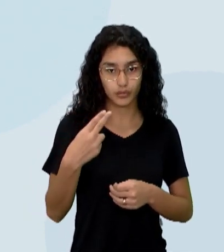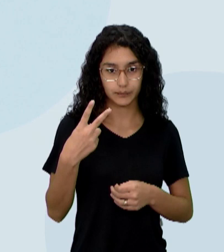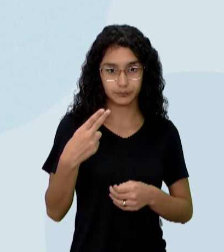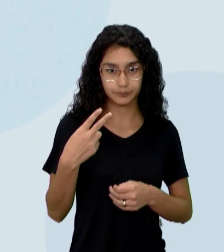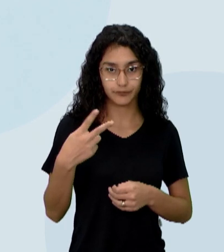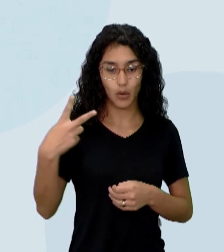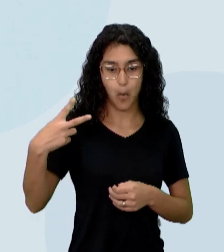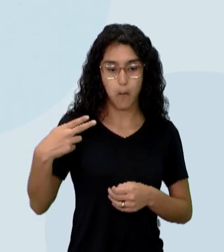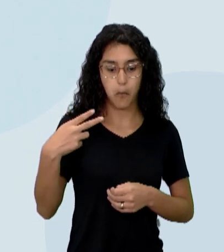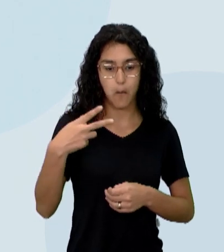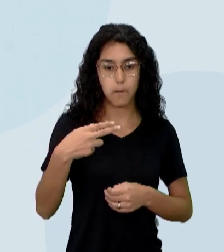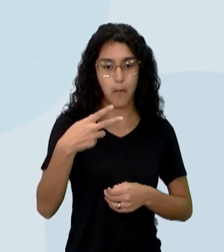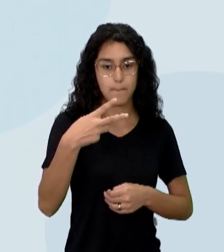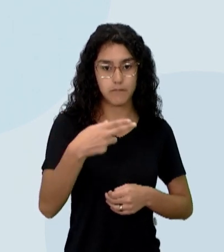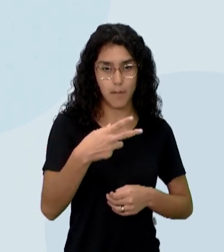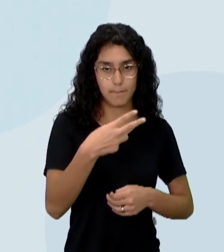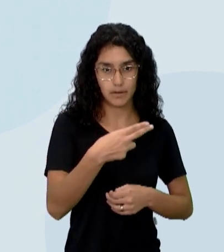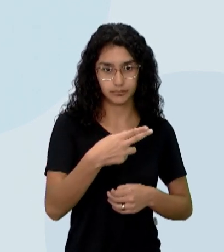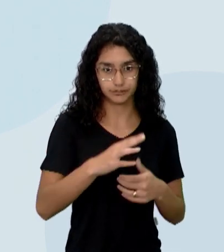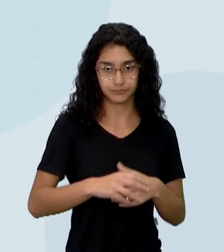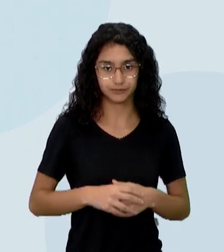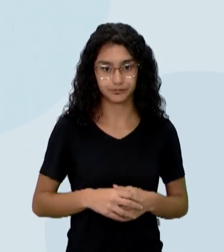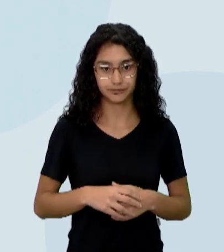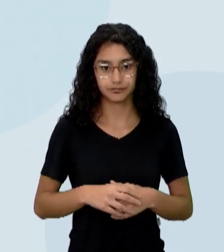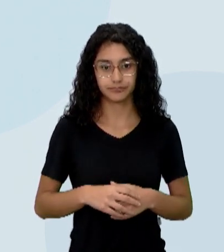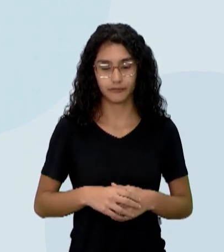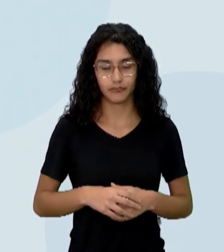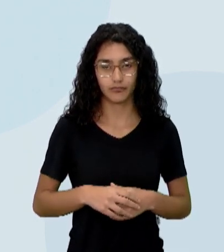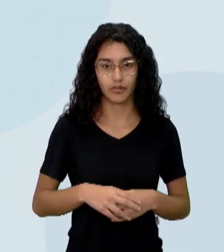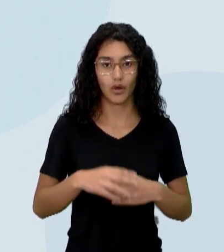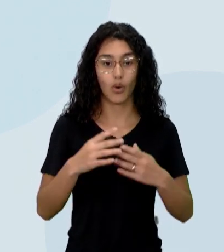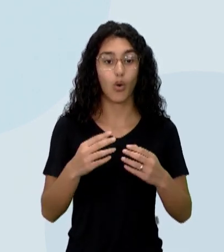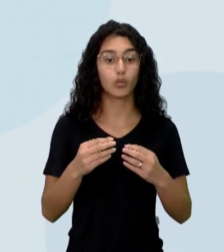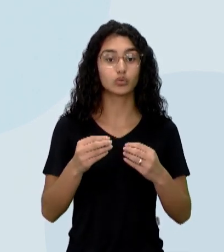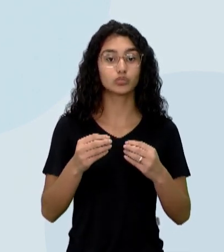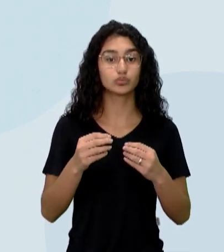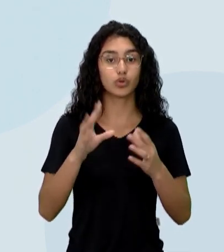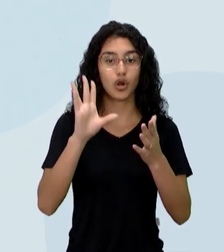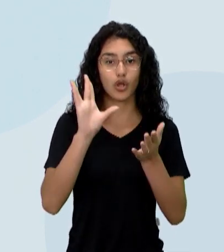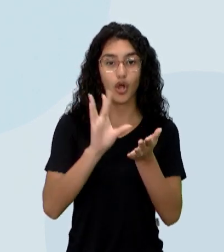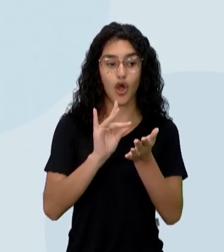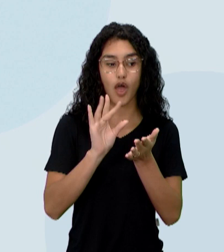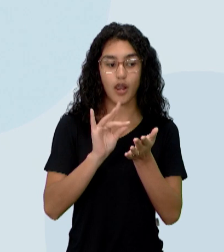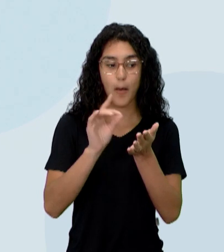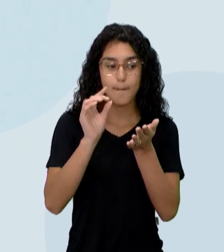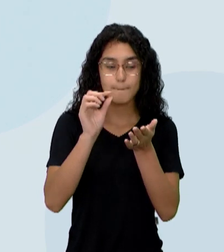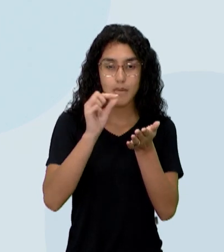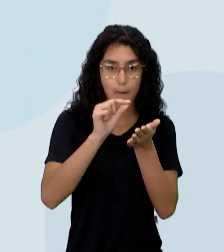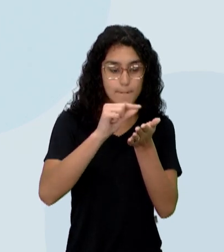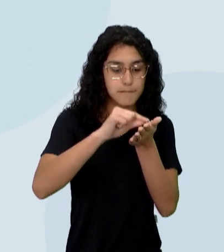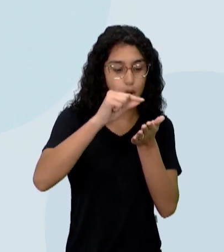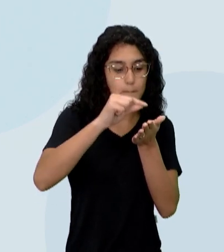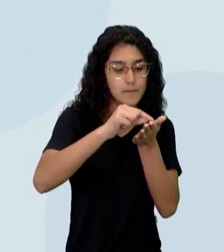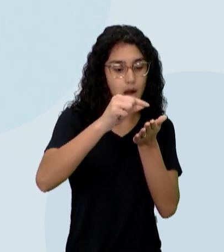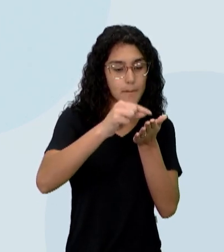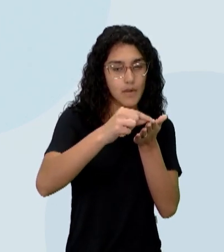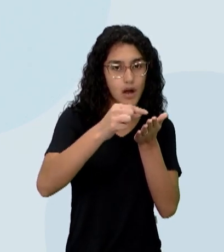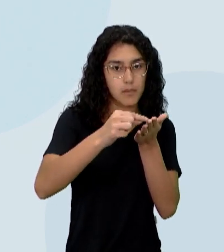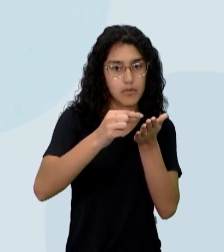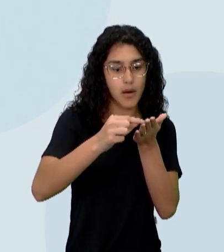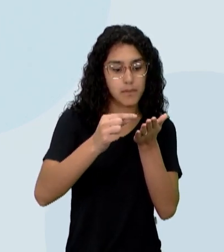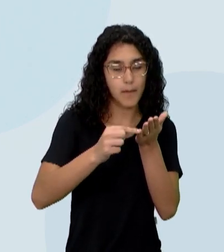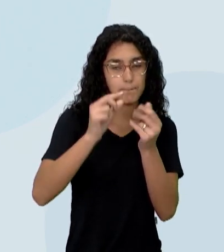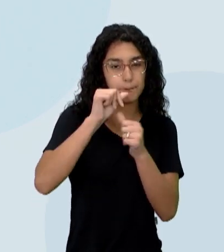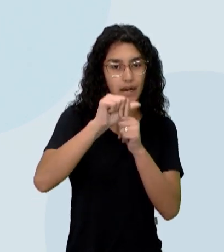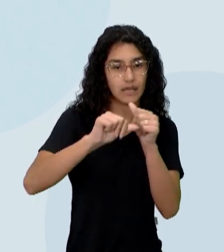e cortasse essa figura aí de cima e com um tubinho de cola colasse ela de novo para transformar